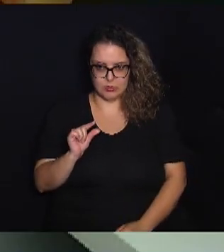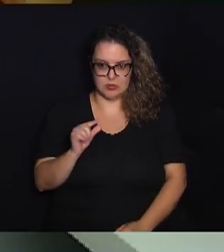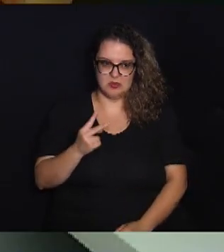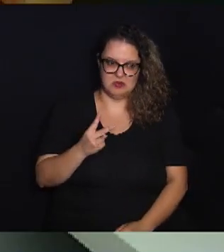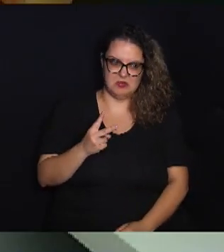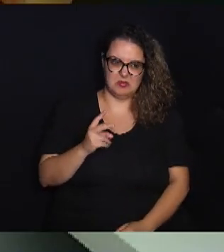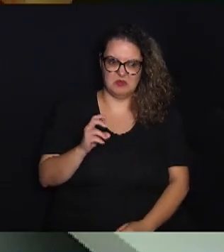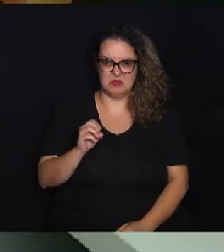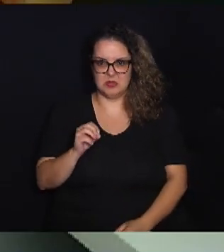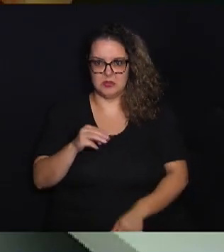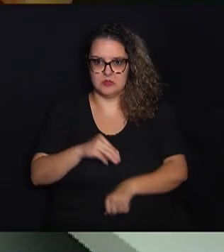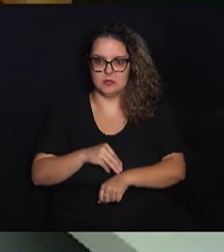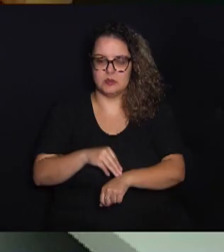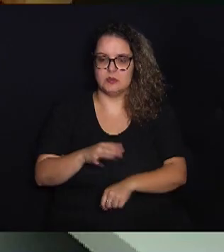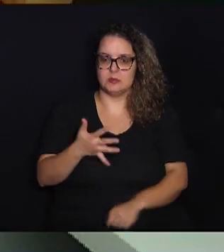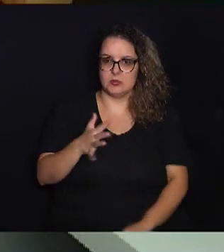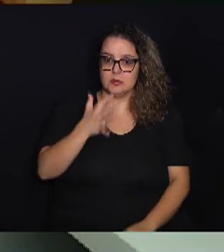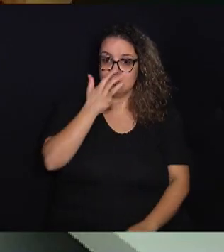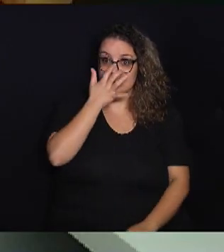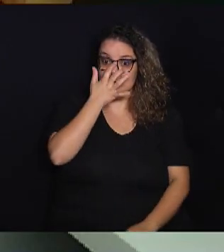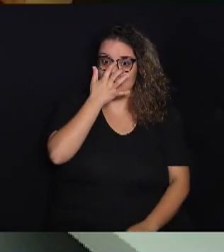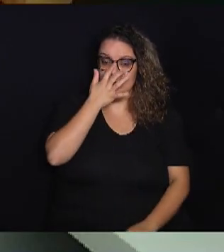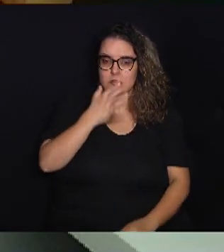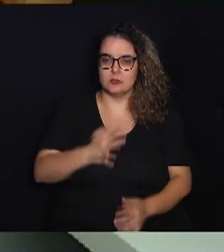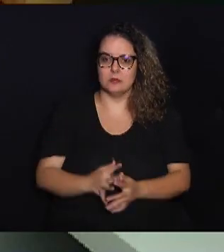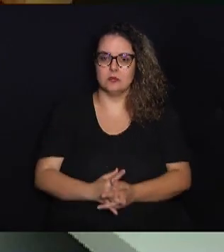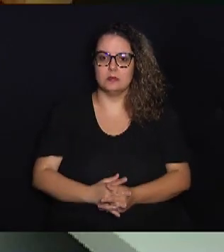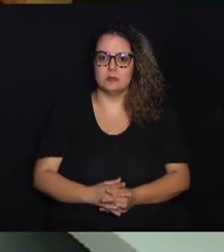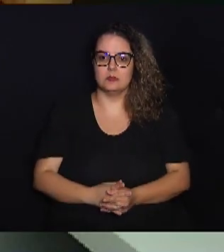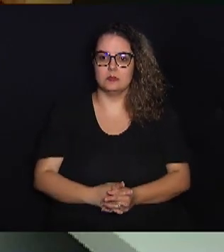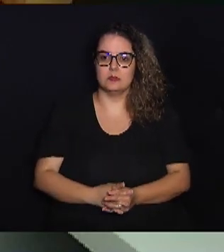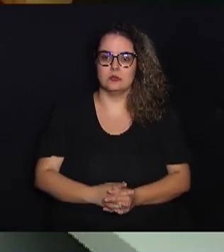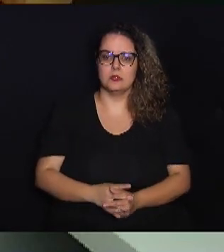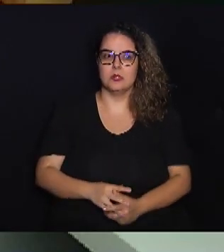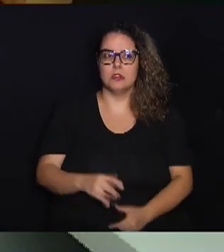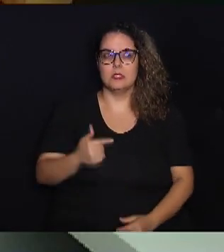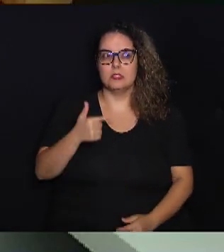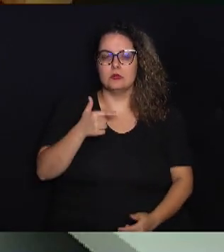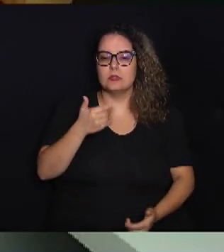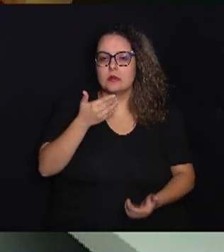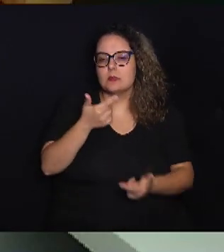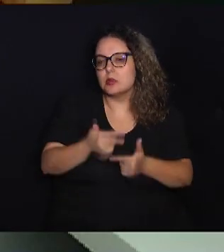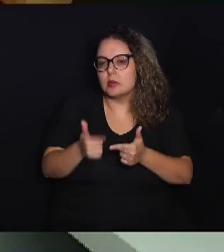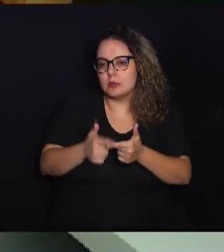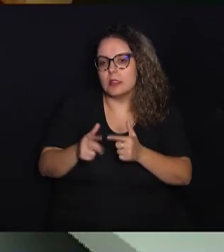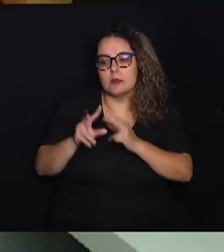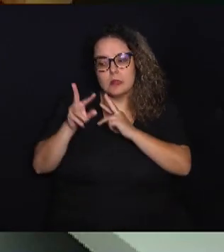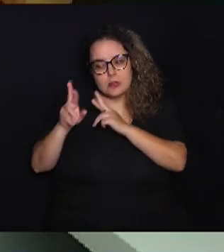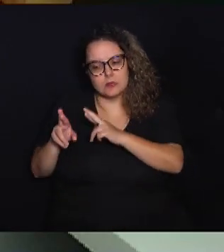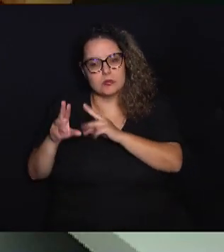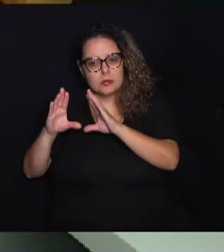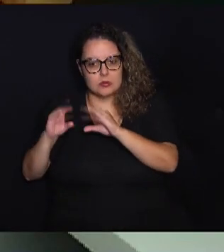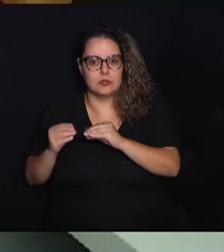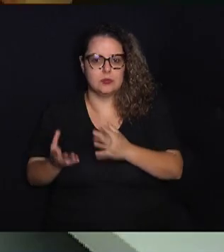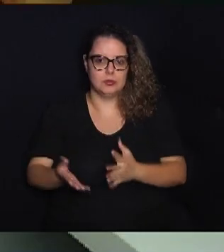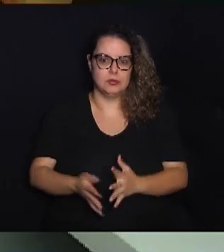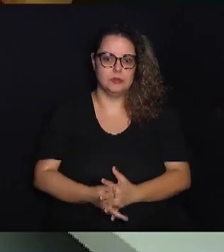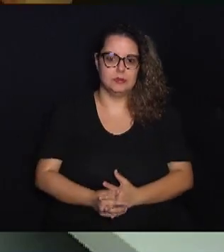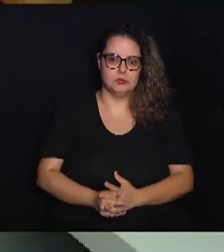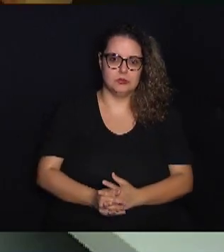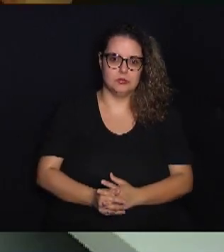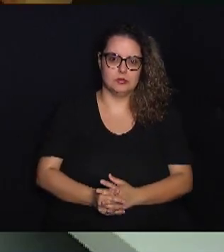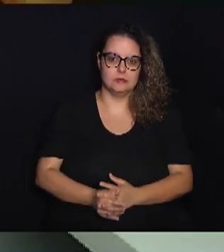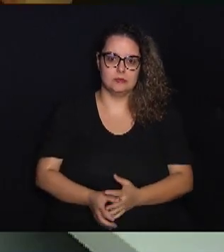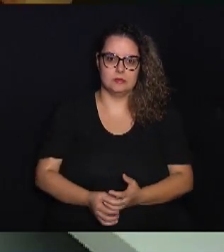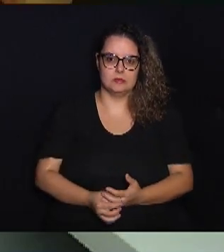20 minutos, isso não acaba roubando o sono da noite, tá? Então,